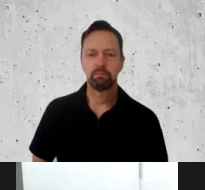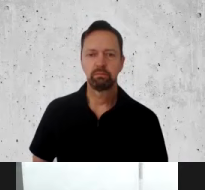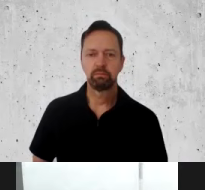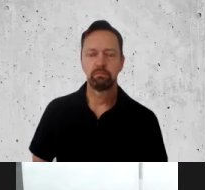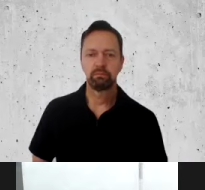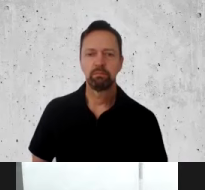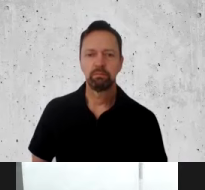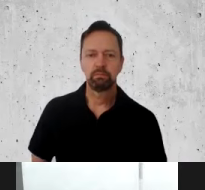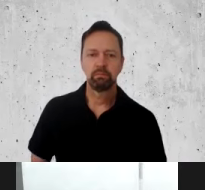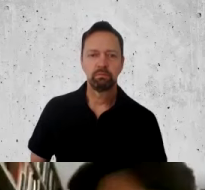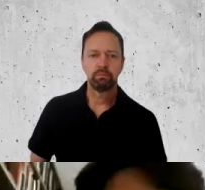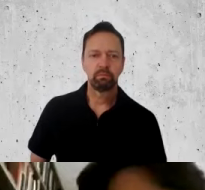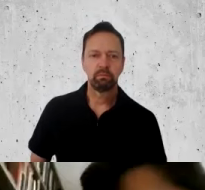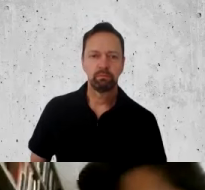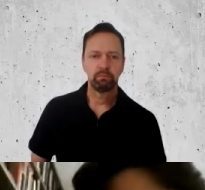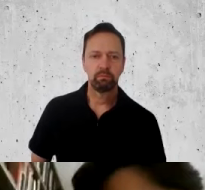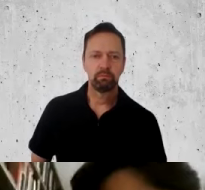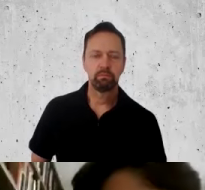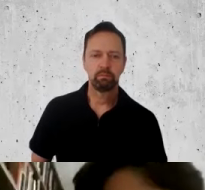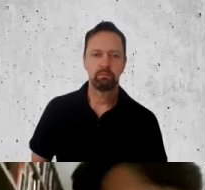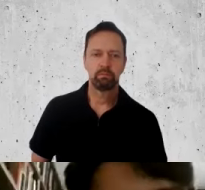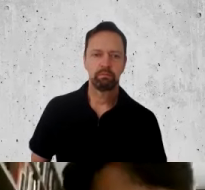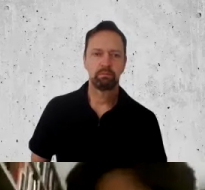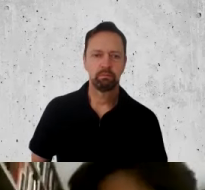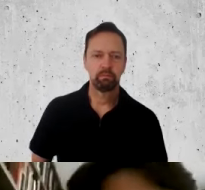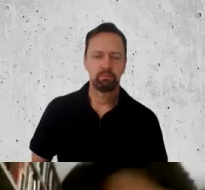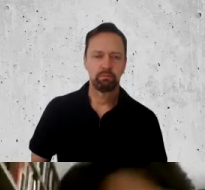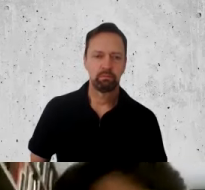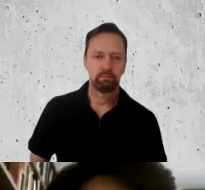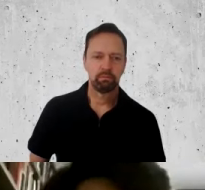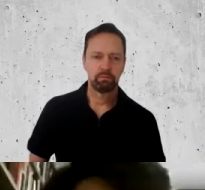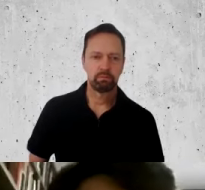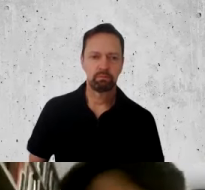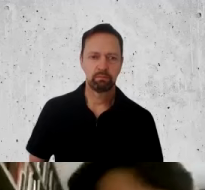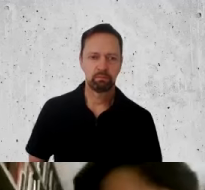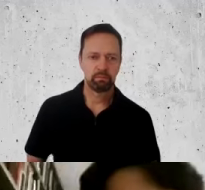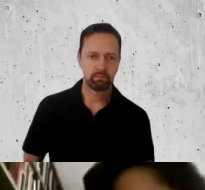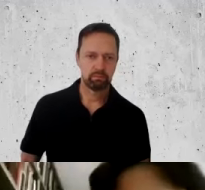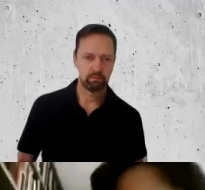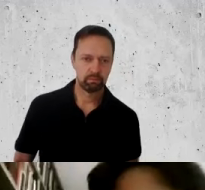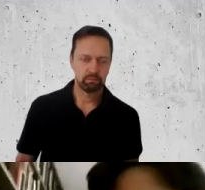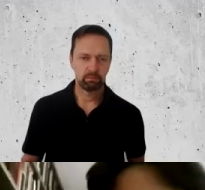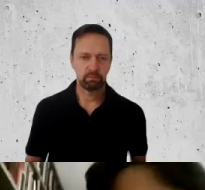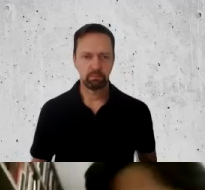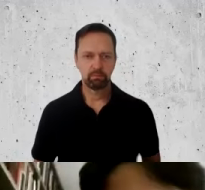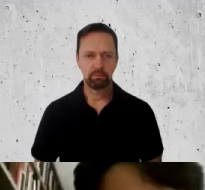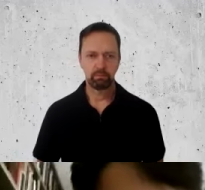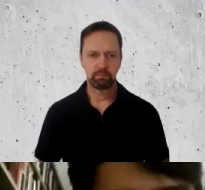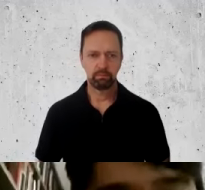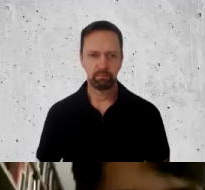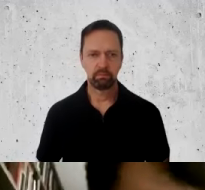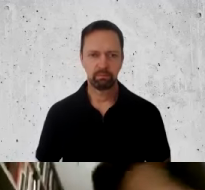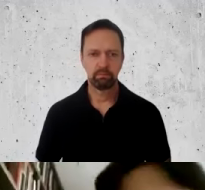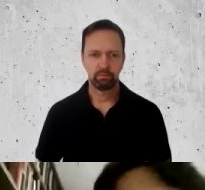aula passada, eu estou aqui como um estranho, né? Numa terra que eu ainda